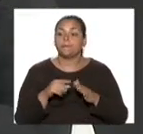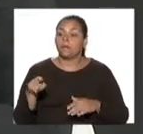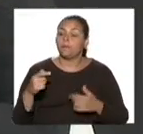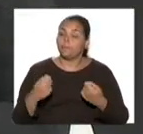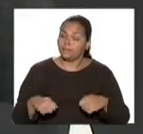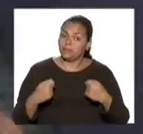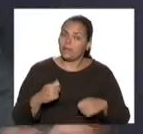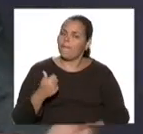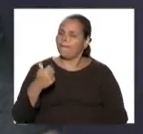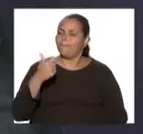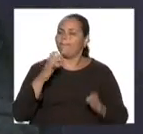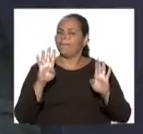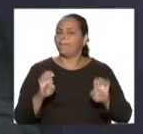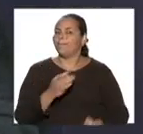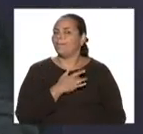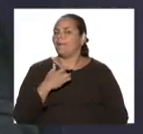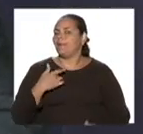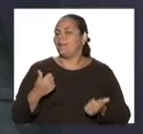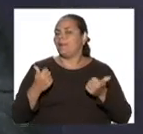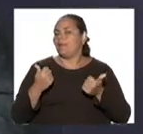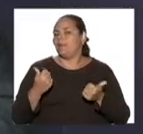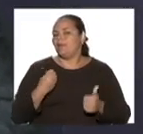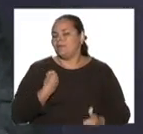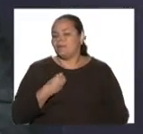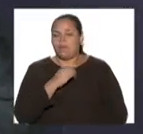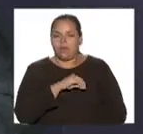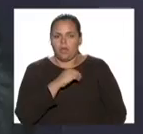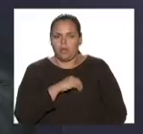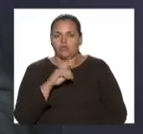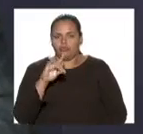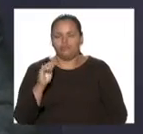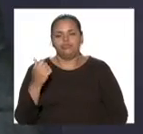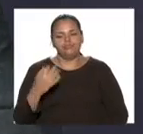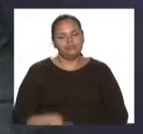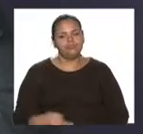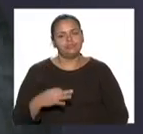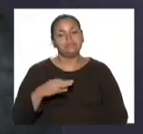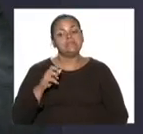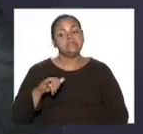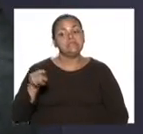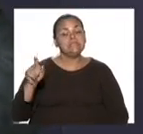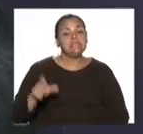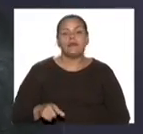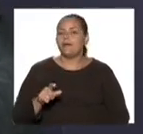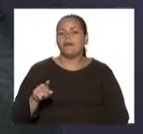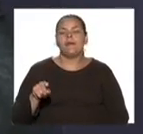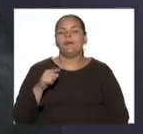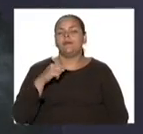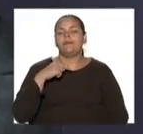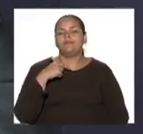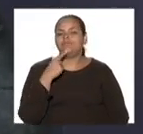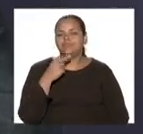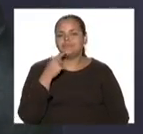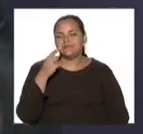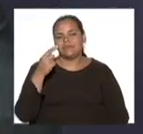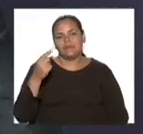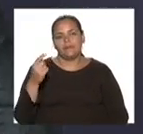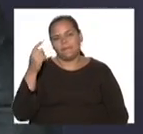todo. Porque ele tem que estar bem para te proteger. Se ele não está bem, se ele não está com o salário em dia, se ele não está com as suas